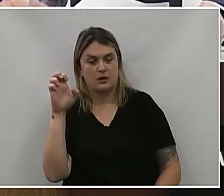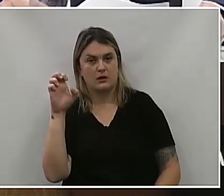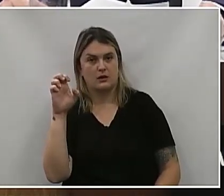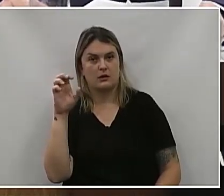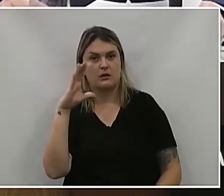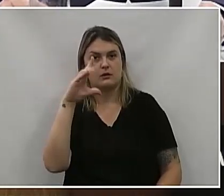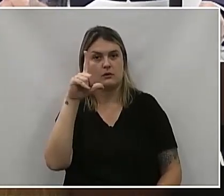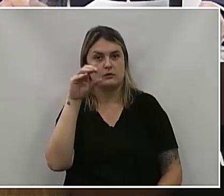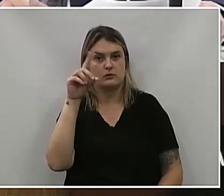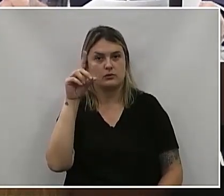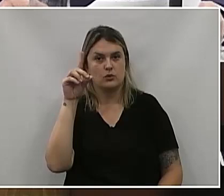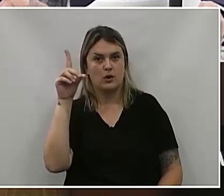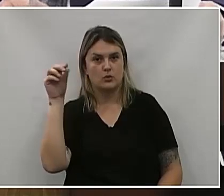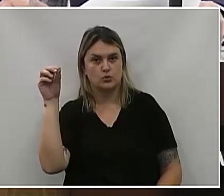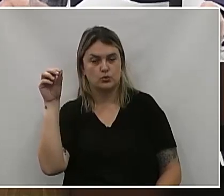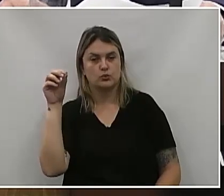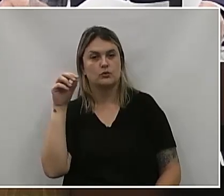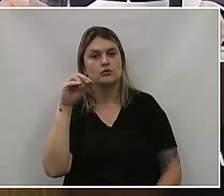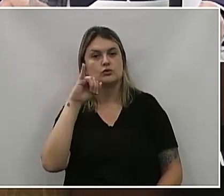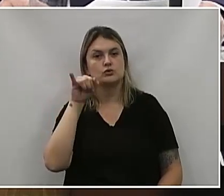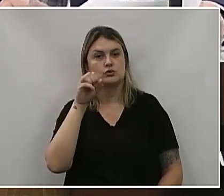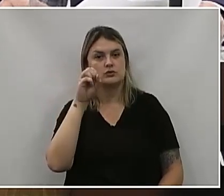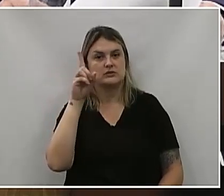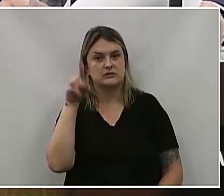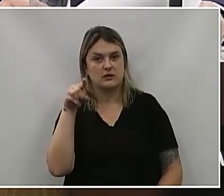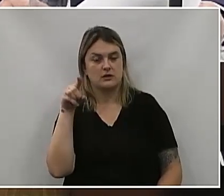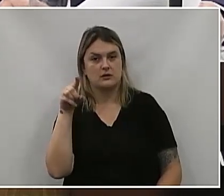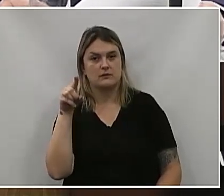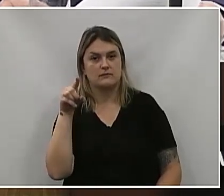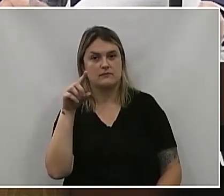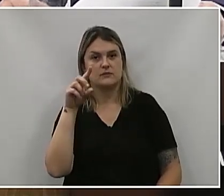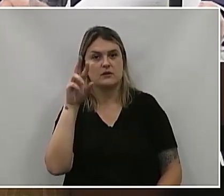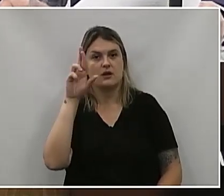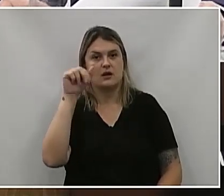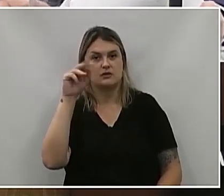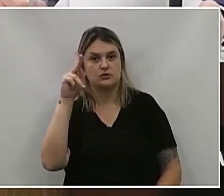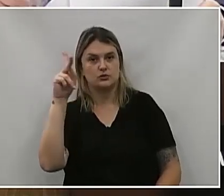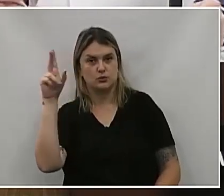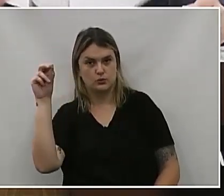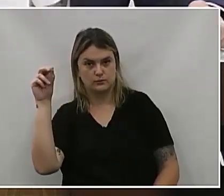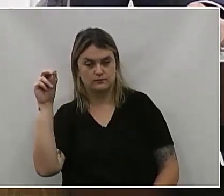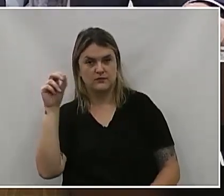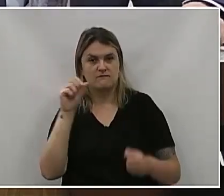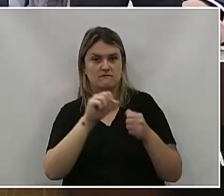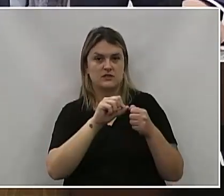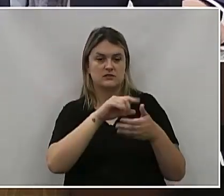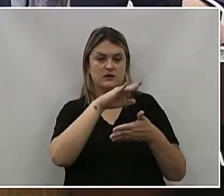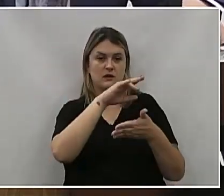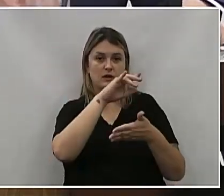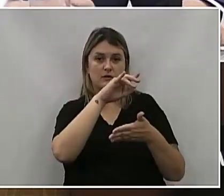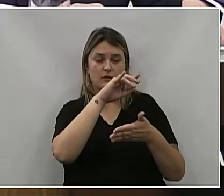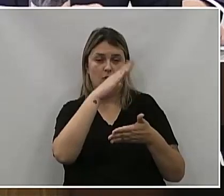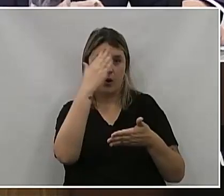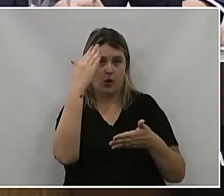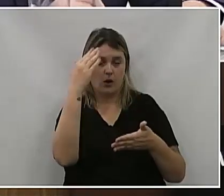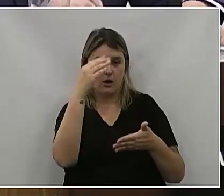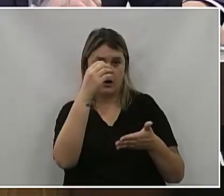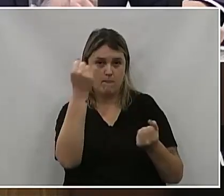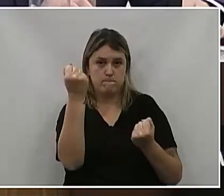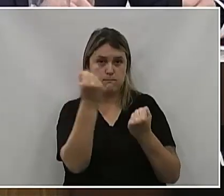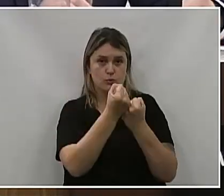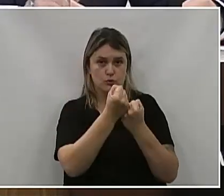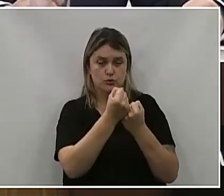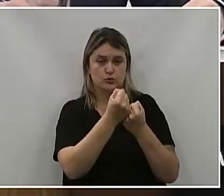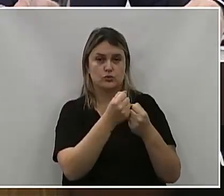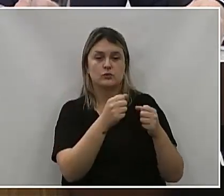Henrique, Clodoaldo Cleverson Goetz, José Gilson Lenczuk e Valdecir José Rático. Uma moção de apoio aos gabinetes